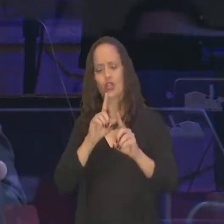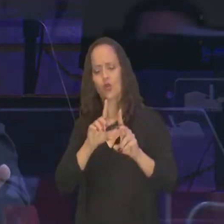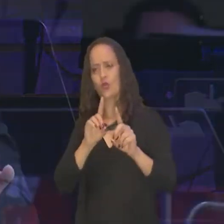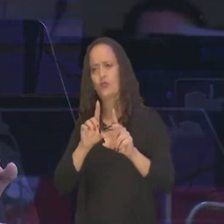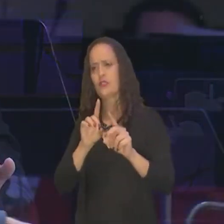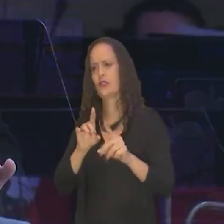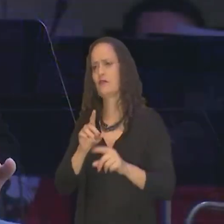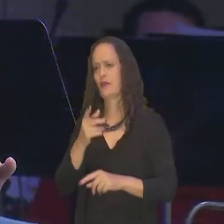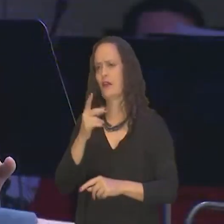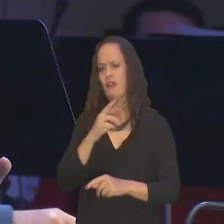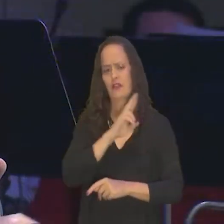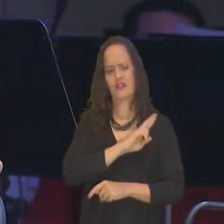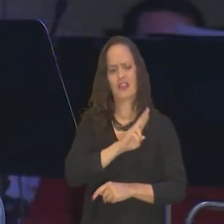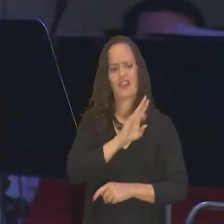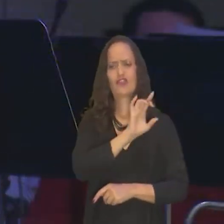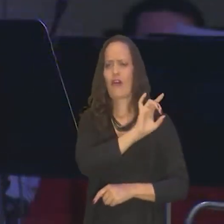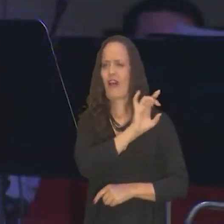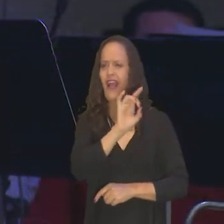sua está certa.